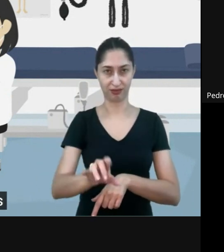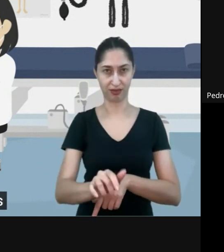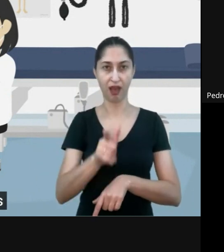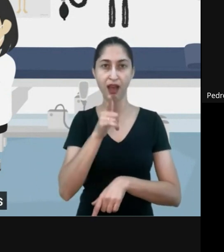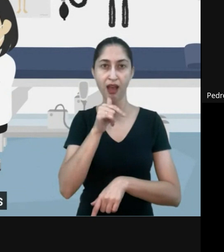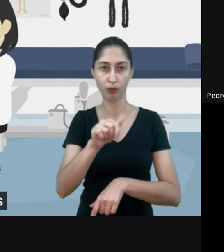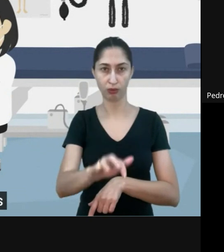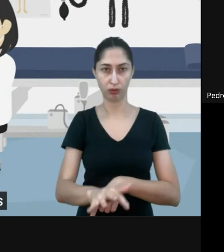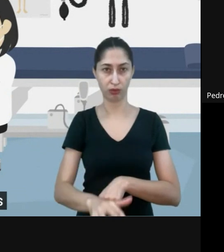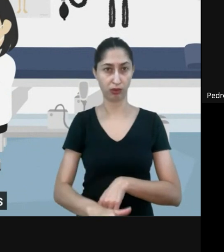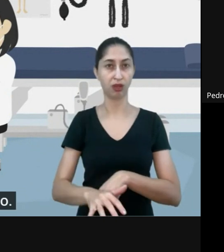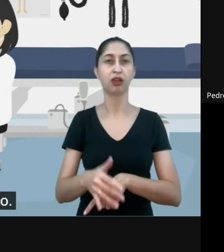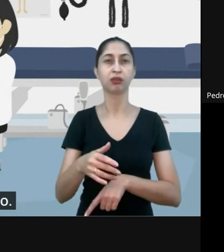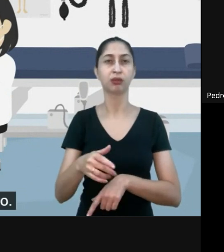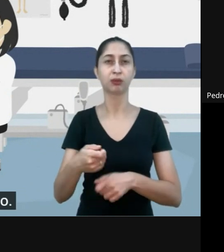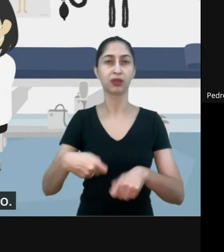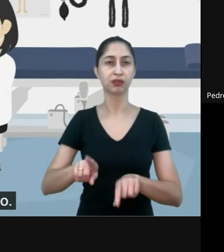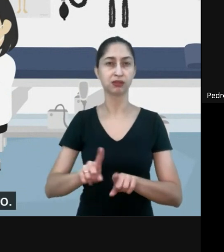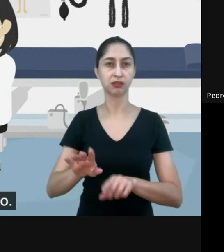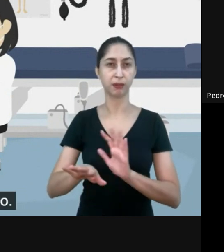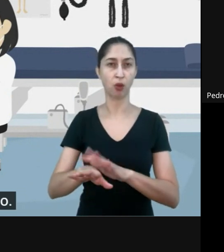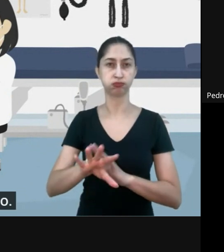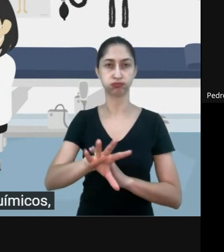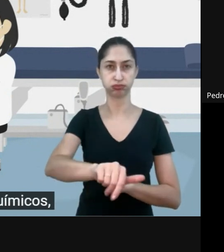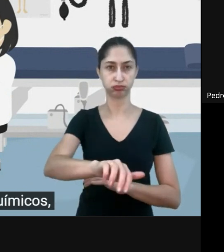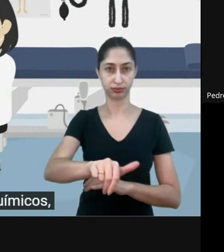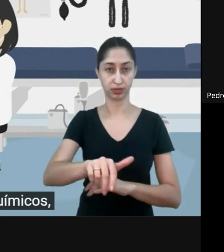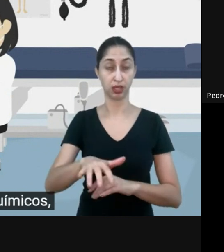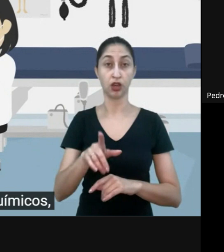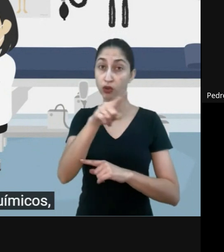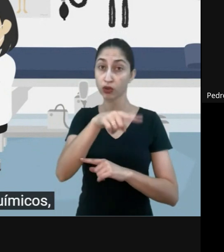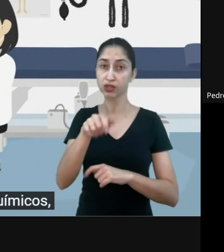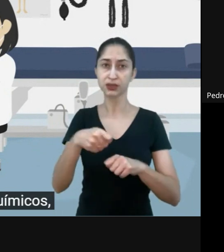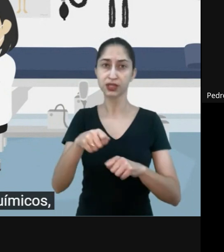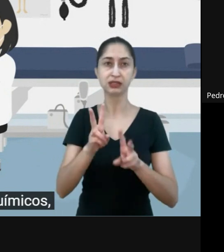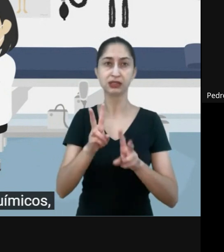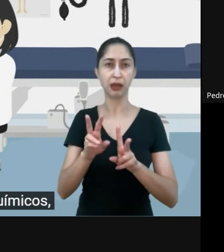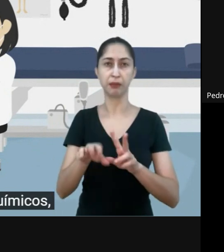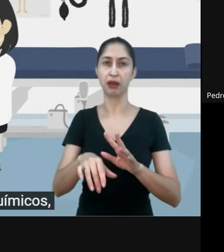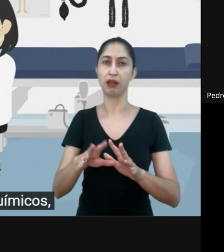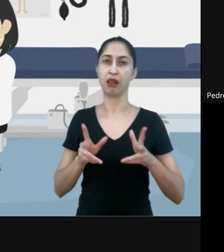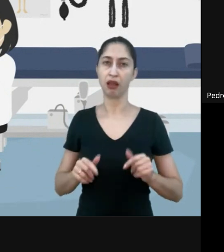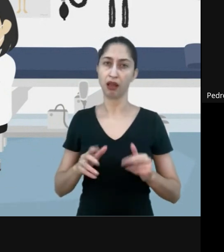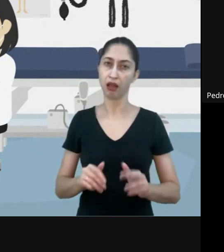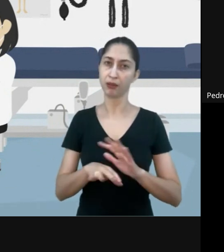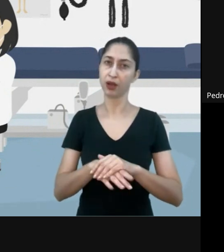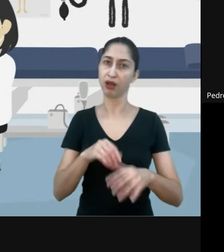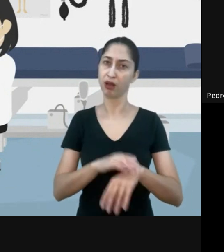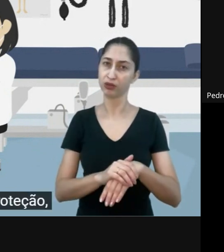biológico. E você deve lavar as mãos antes de iniciar o trabalho e após a manipulação de agentes químicos ou